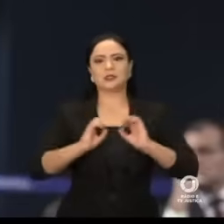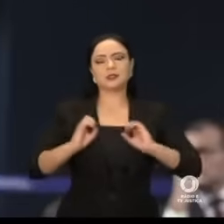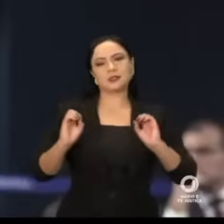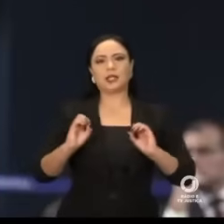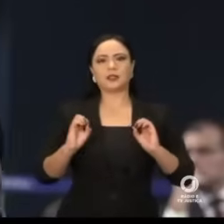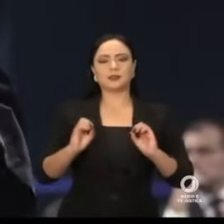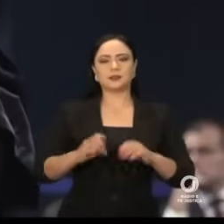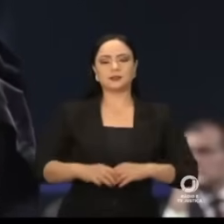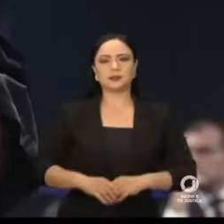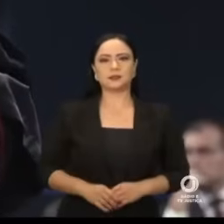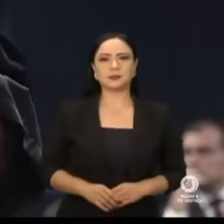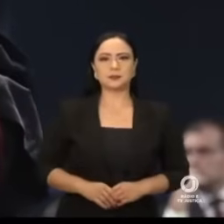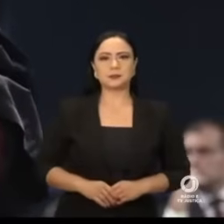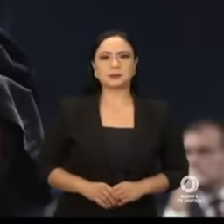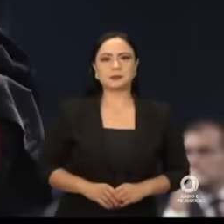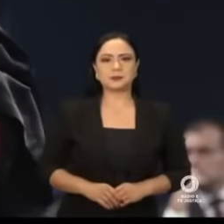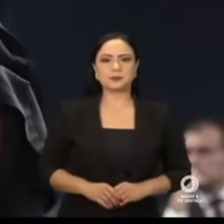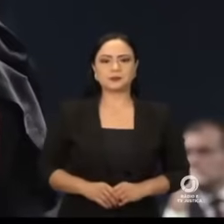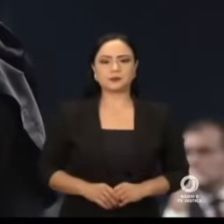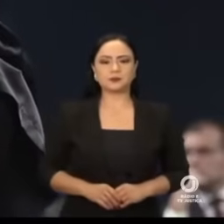Absolutamente nada com 8 de janeiro.